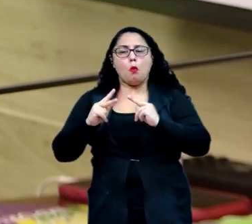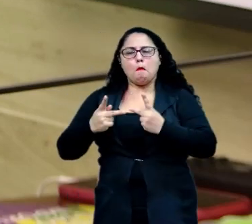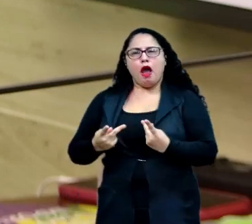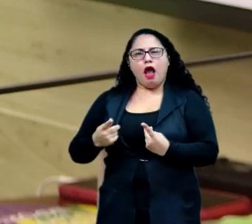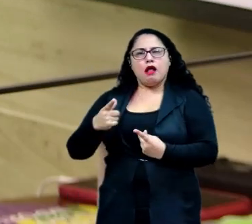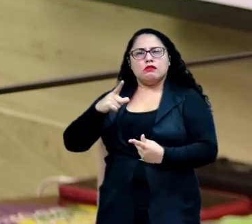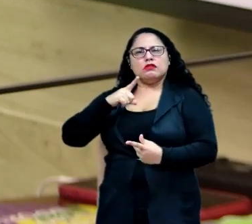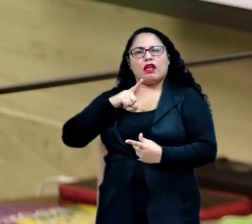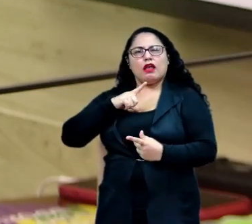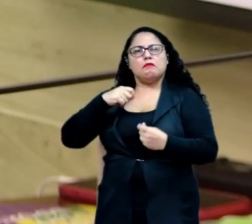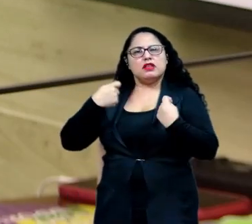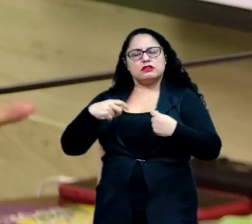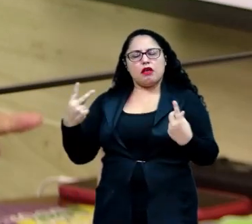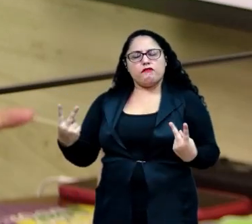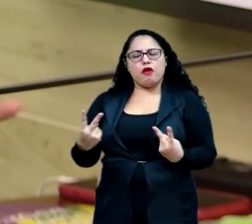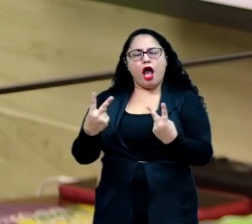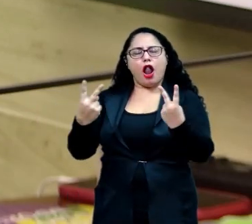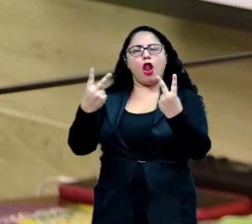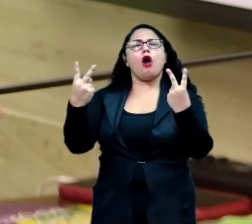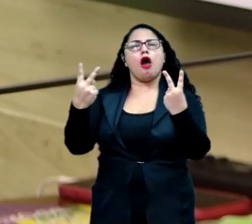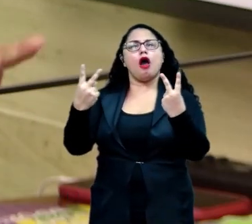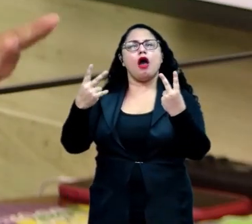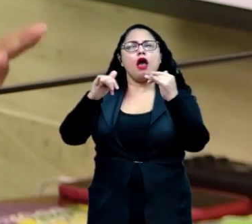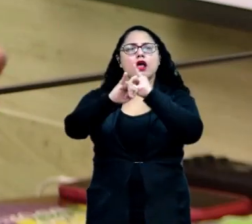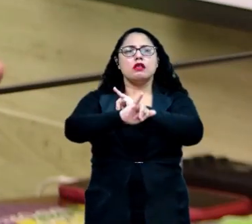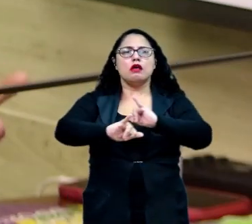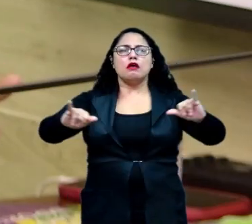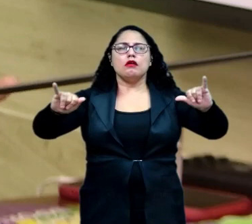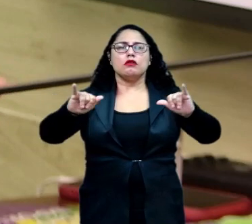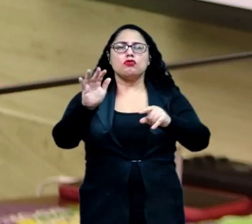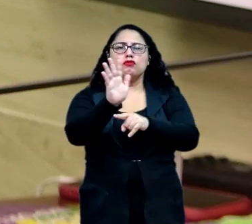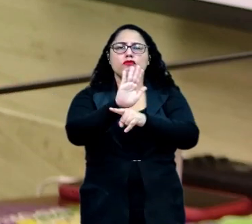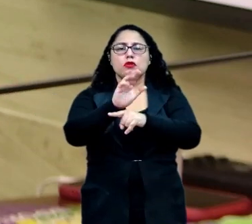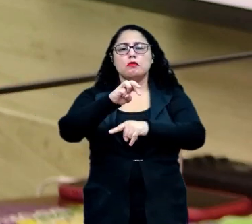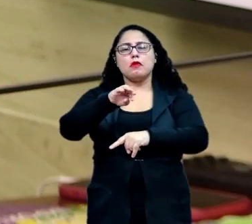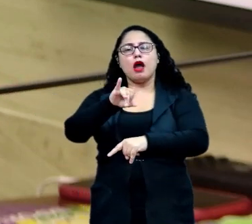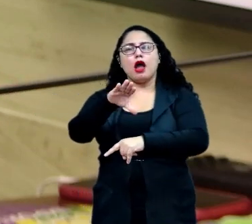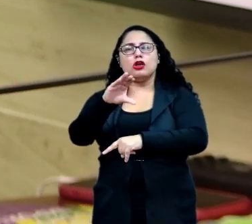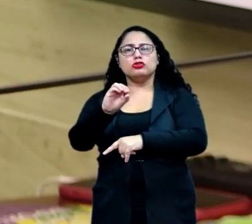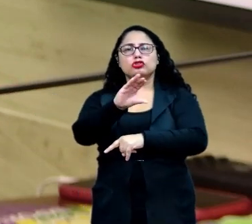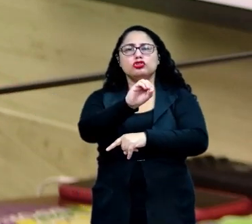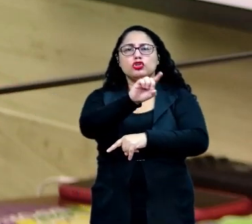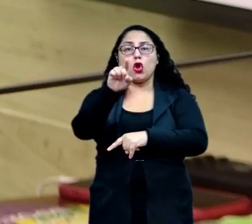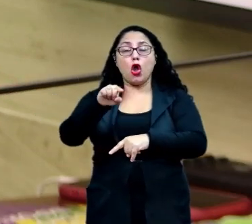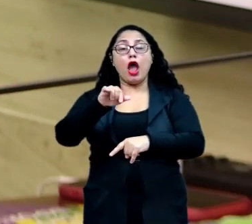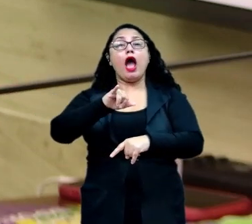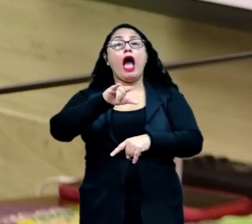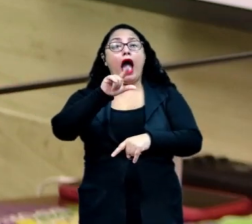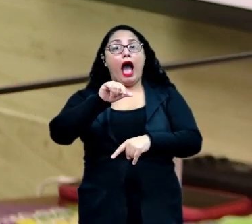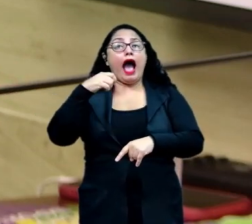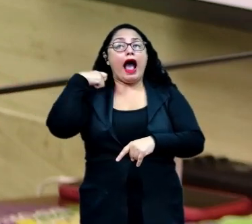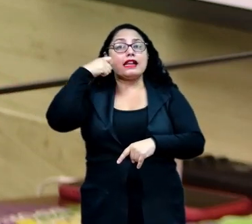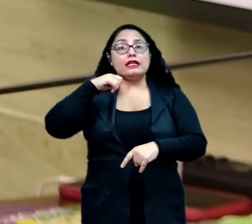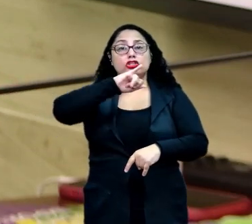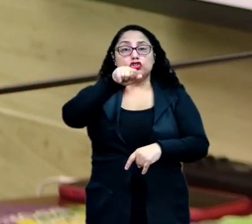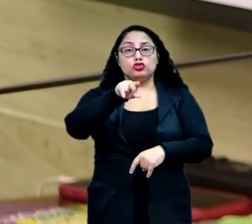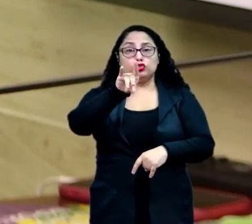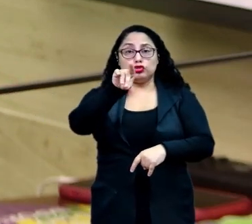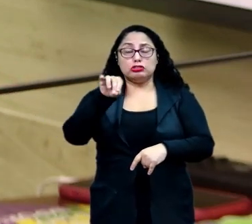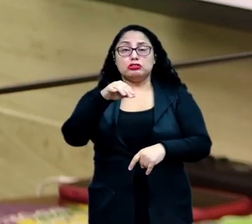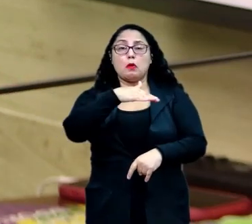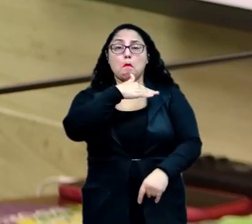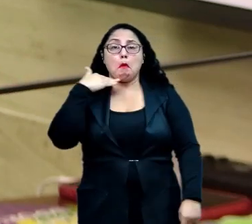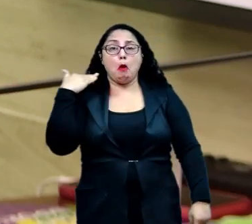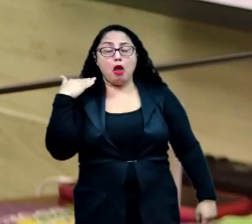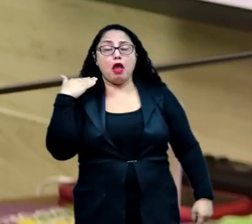você tem que ser valorizado. Era a mensagem que o Mágico de Oz trazia. Então, naquele dia, a Judy também tinha nos deixado. Então,